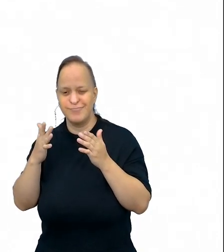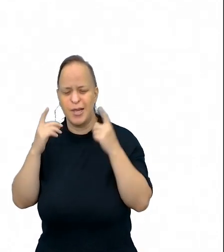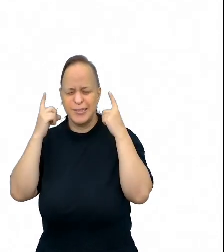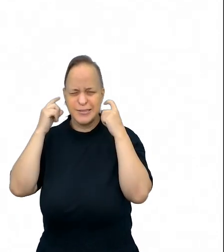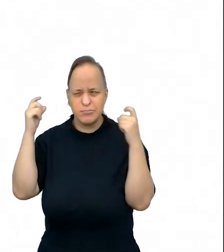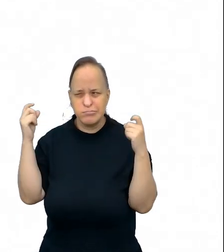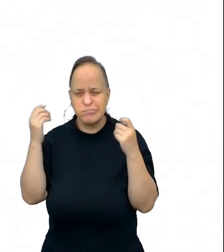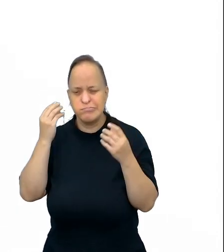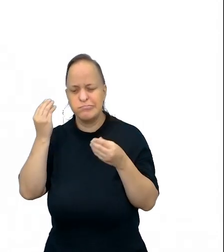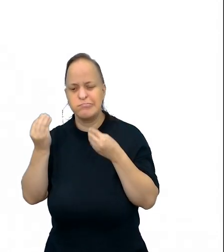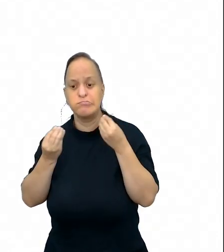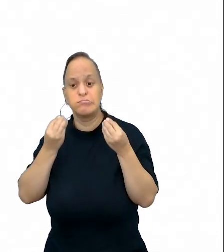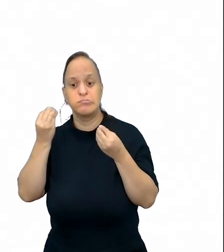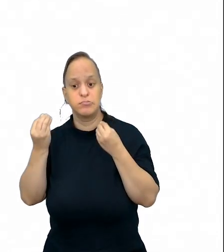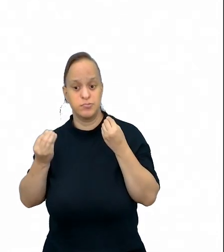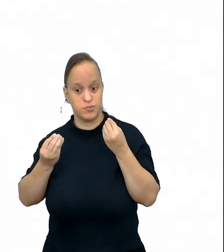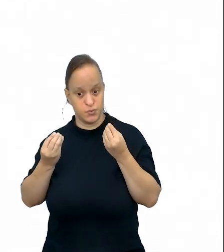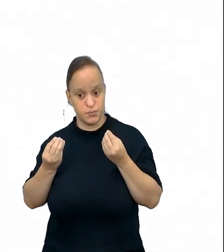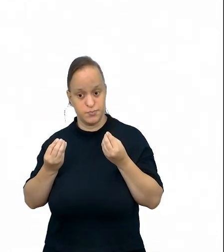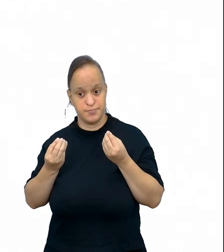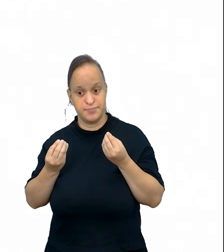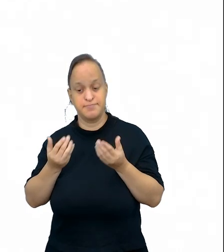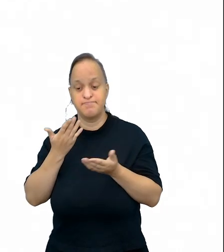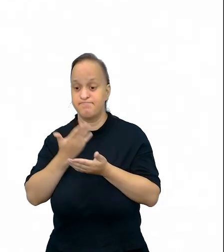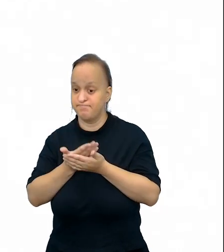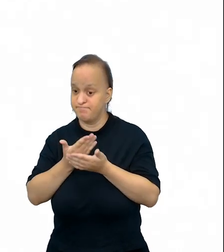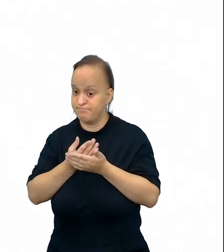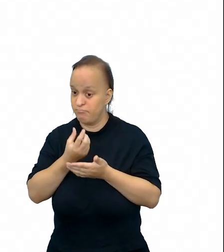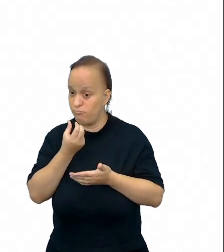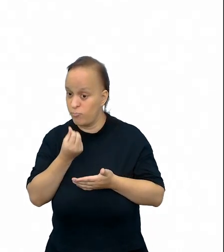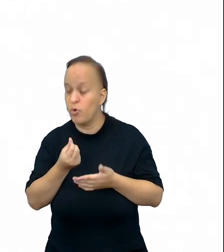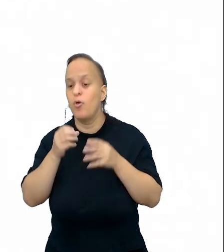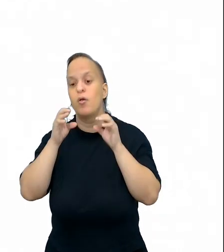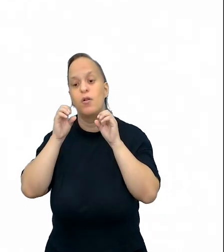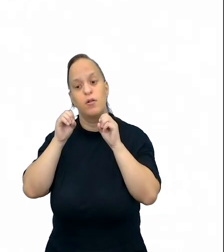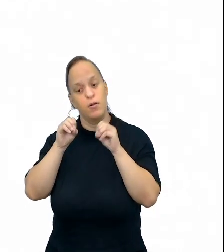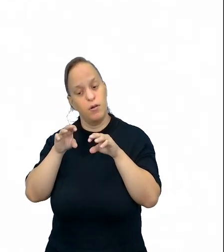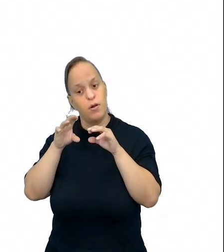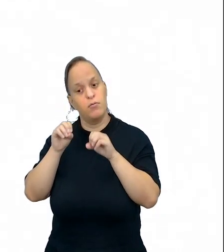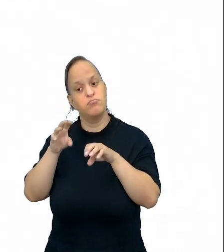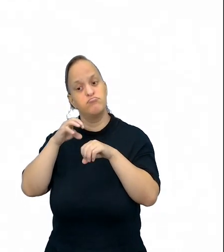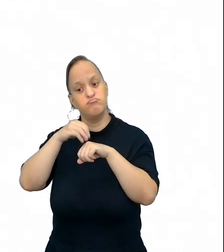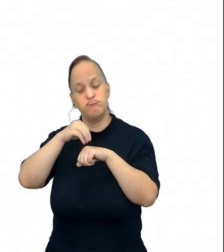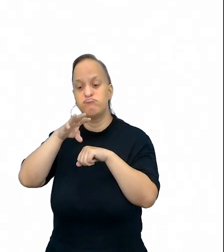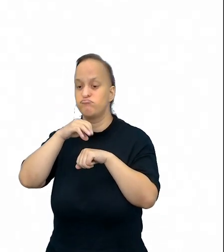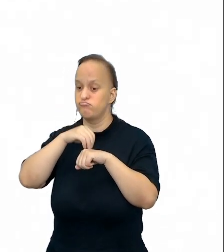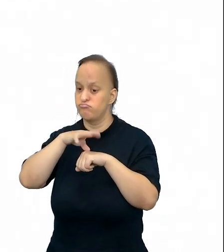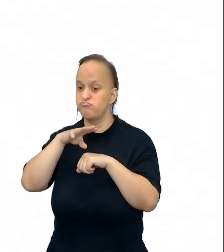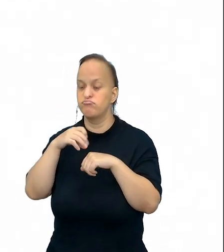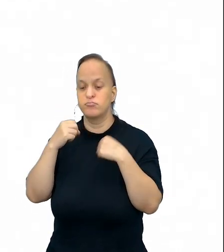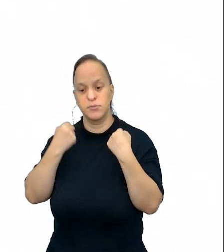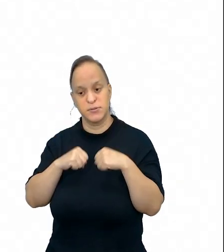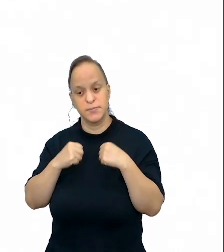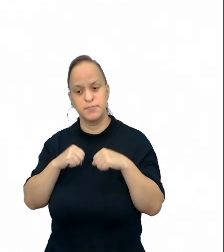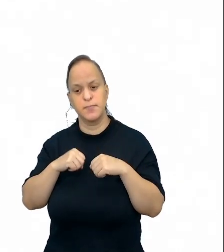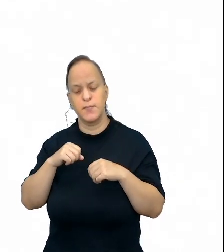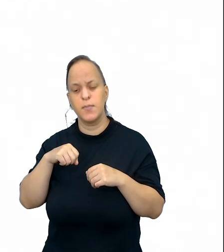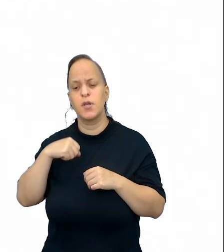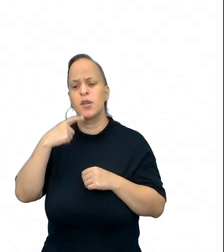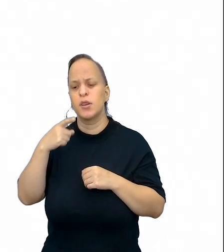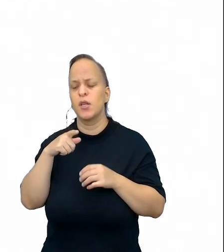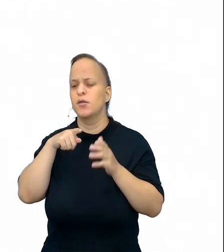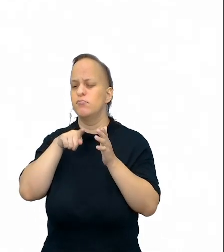aqui orientado, né, nesta aula 6, e que vai ser aprofundada, né, como disse para